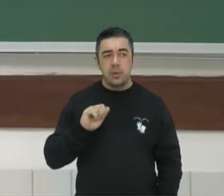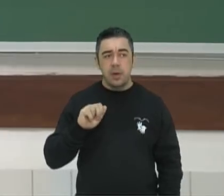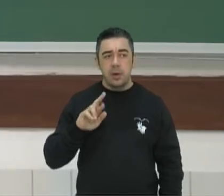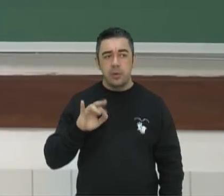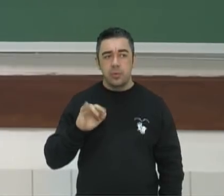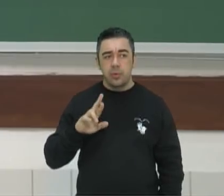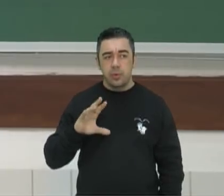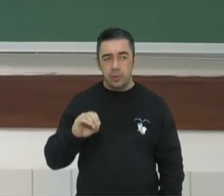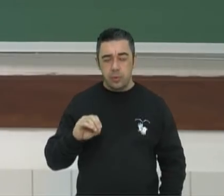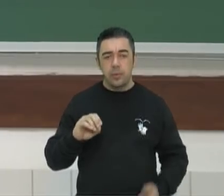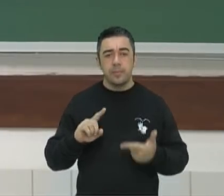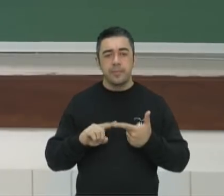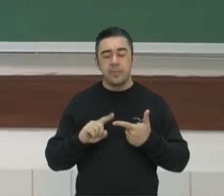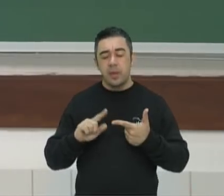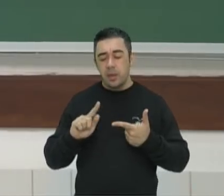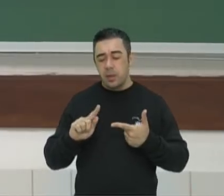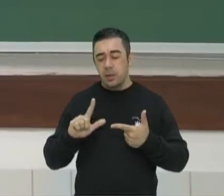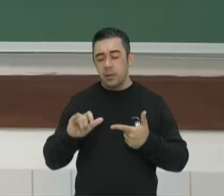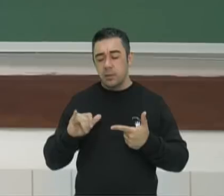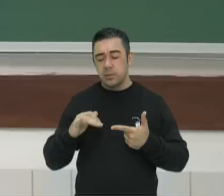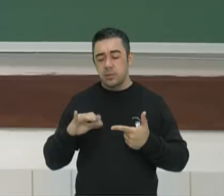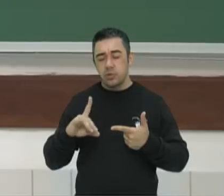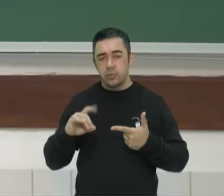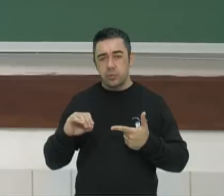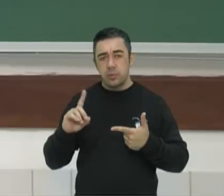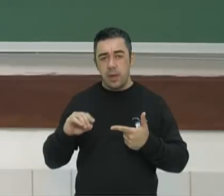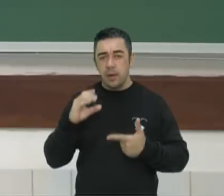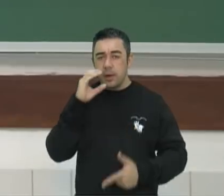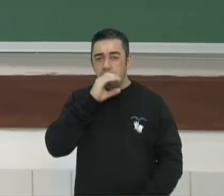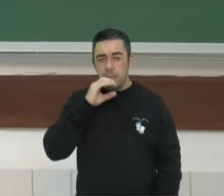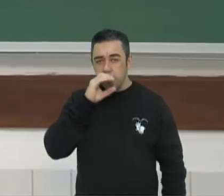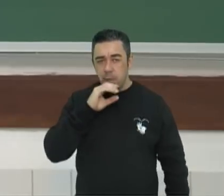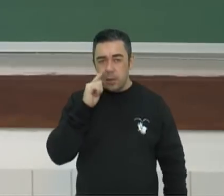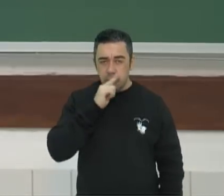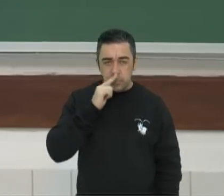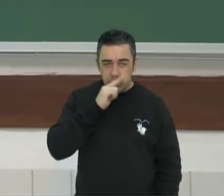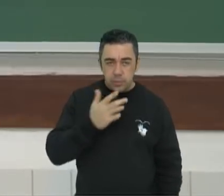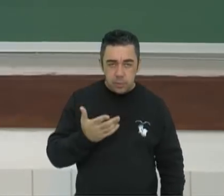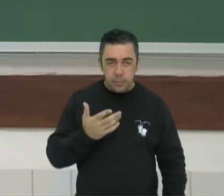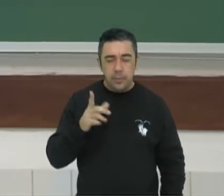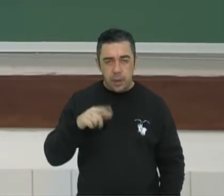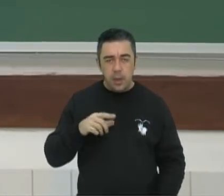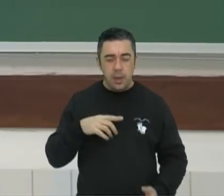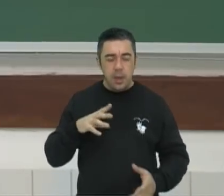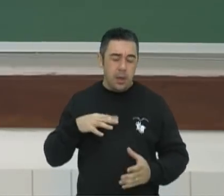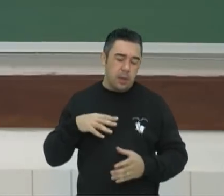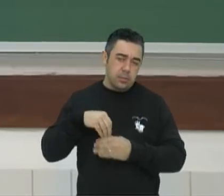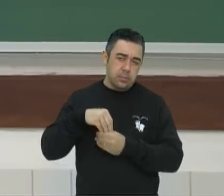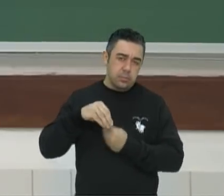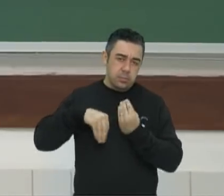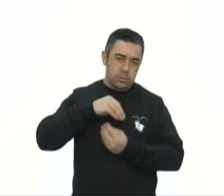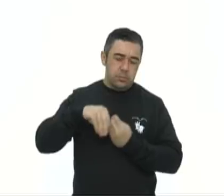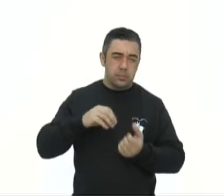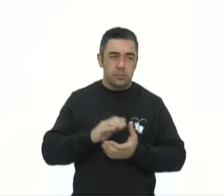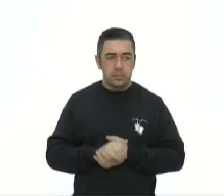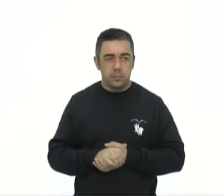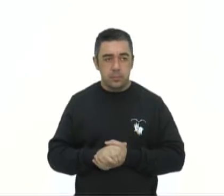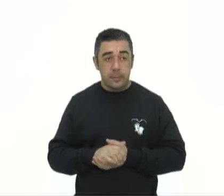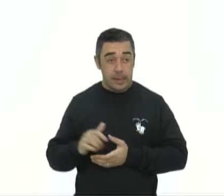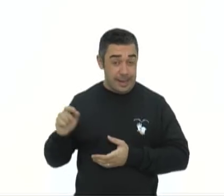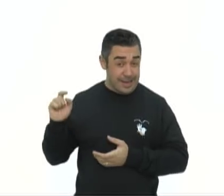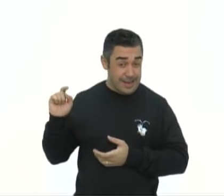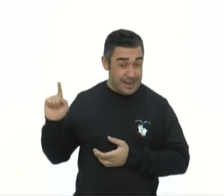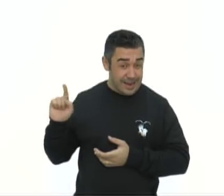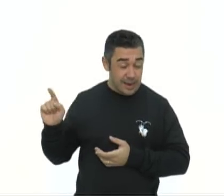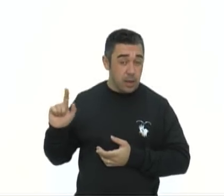proteínas ligadas a glicídios. Os glicídios também são carboidratos, né? Então, basicamente, ele é formado por esses compostos, né? E